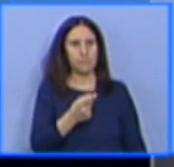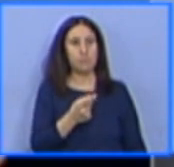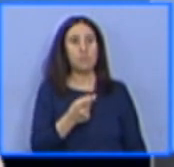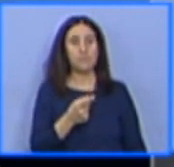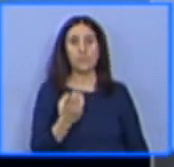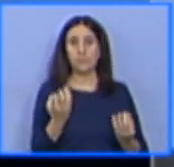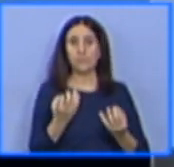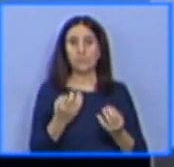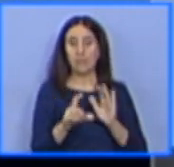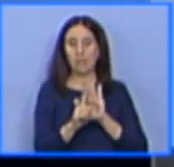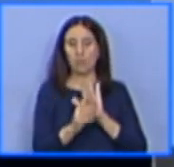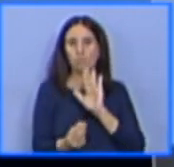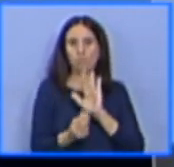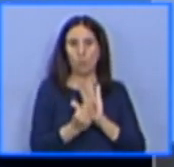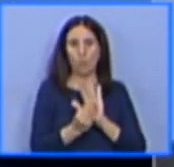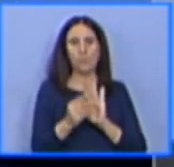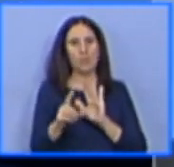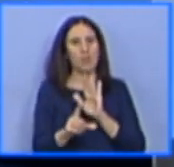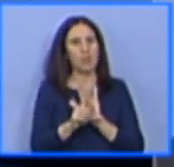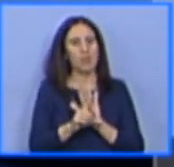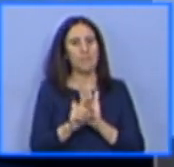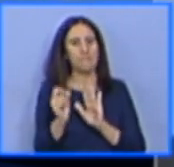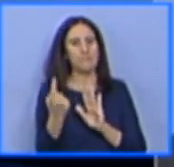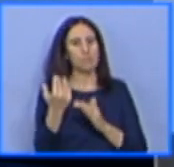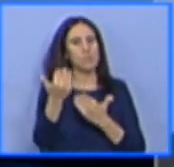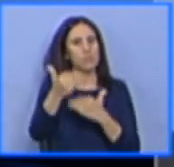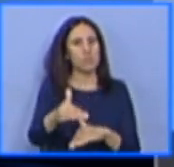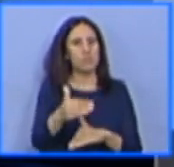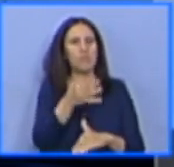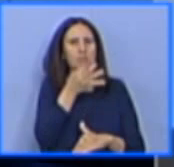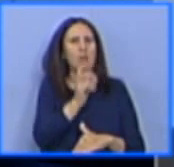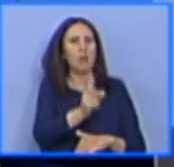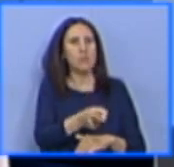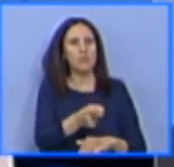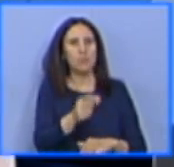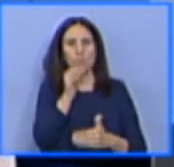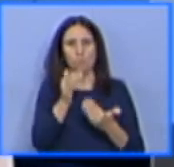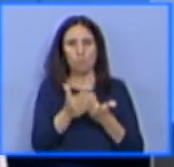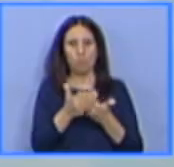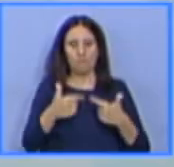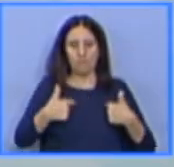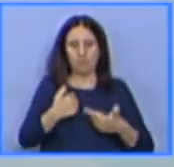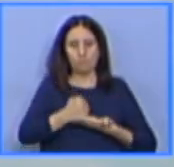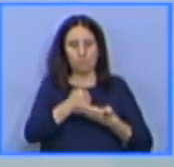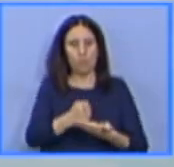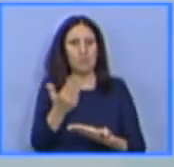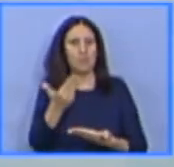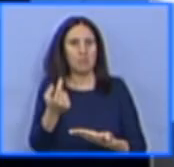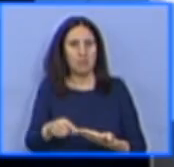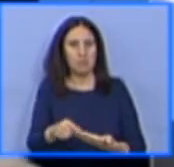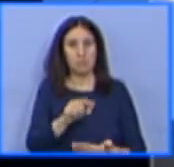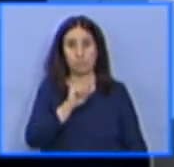que são abrangidos pela lei. A lei começou por ser muito restrita. E estamos a falar de quê? Do direito à morte assistida. Não é? A